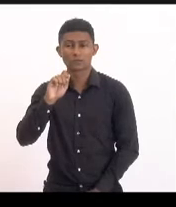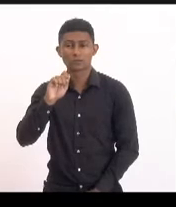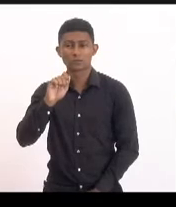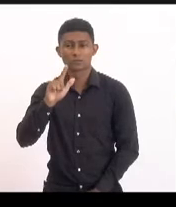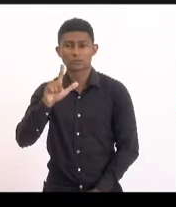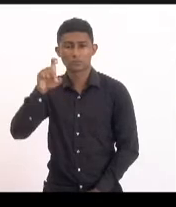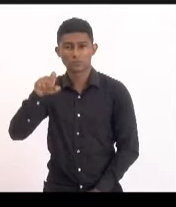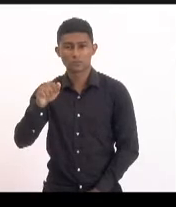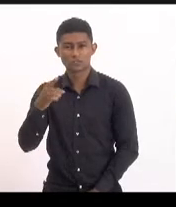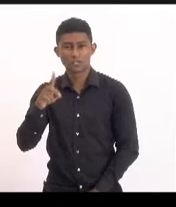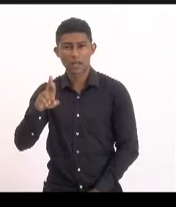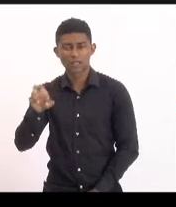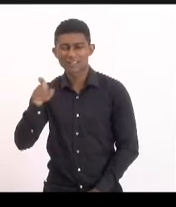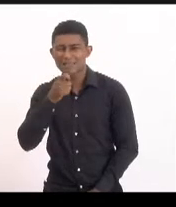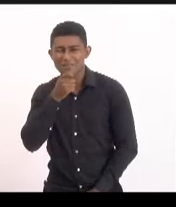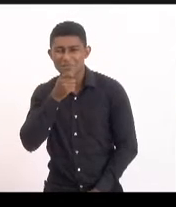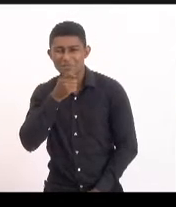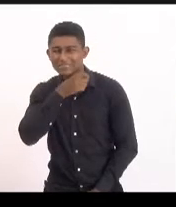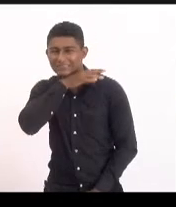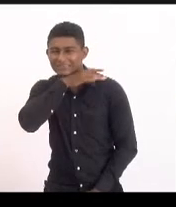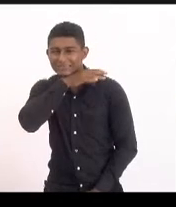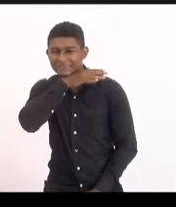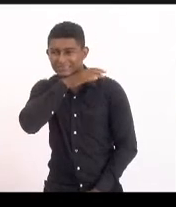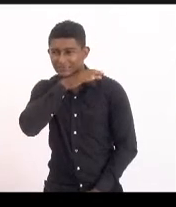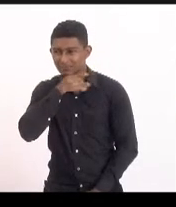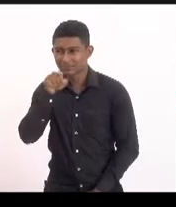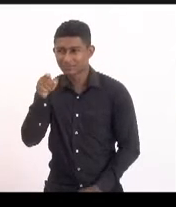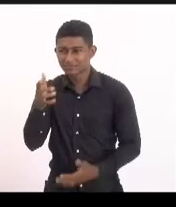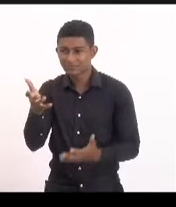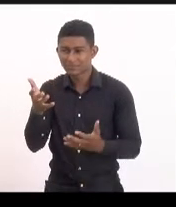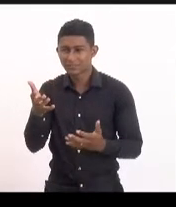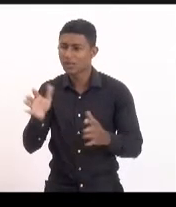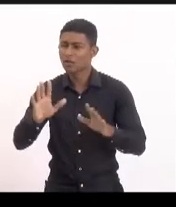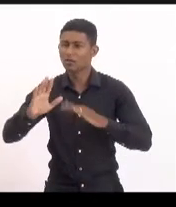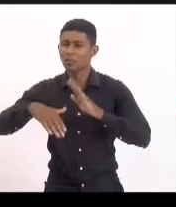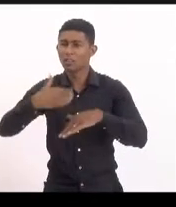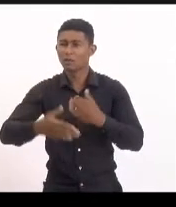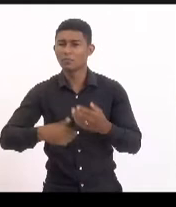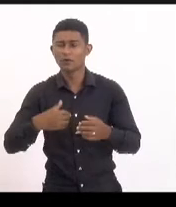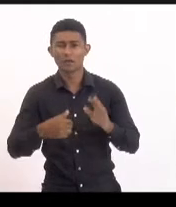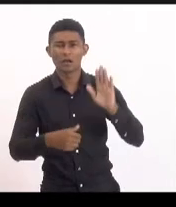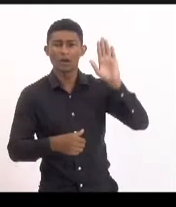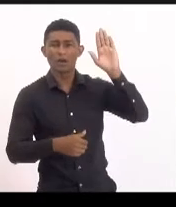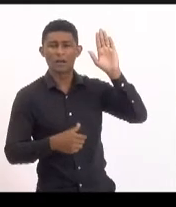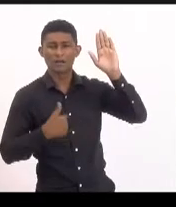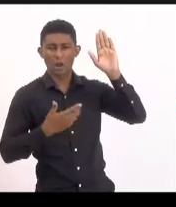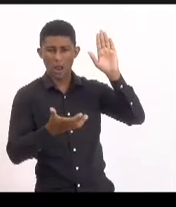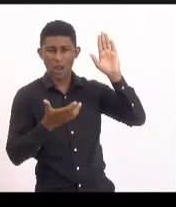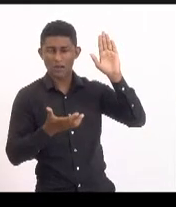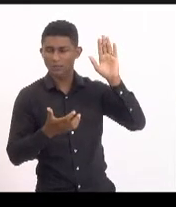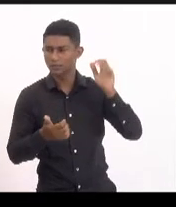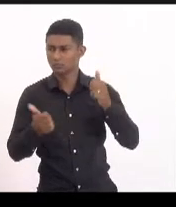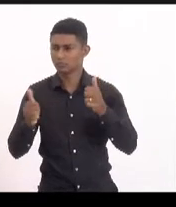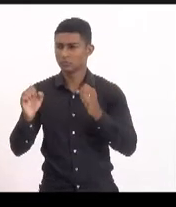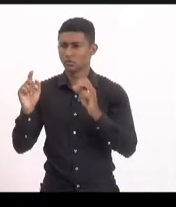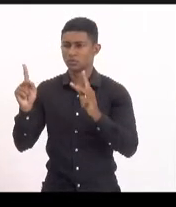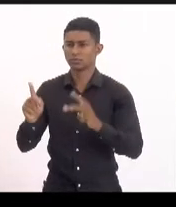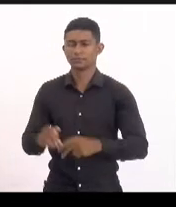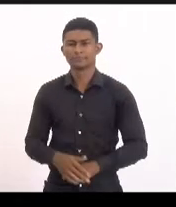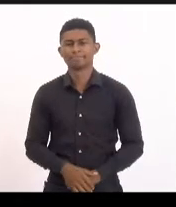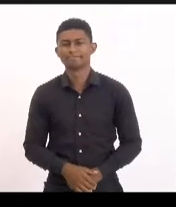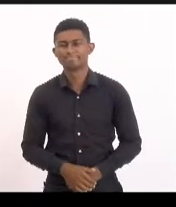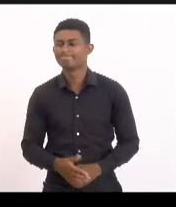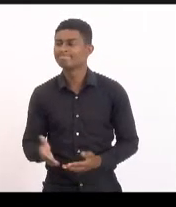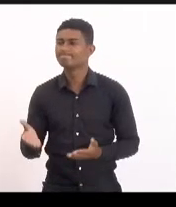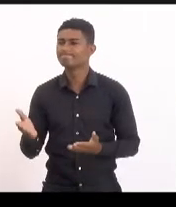discutir, Renato? Não, só queria pedir um pela ordem no finalzinho da pauta, tá bom? Obrigada. Ok.